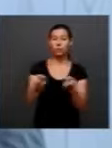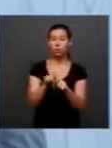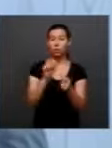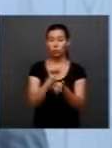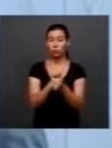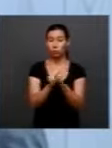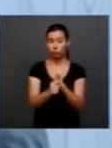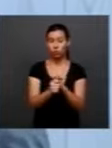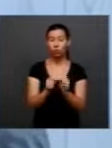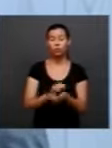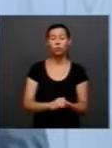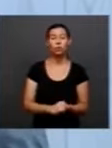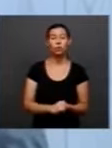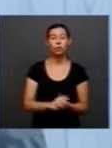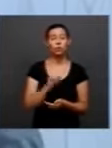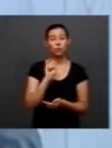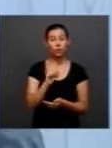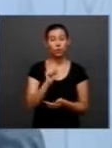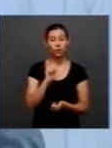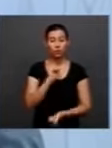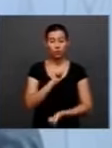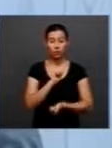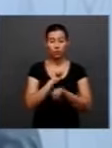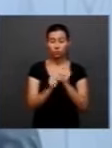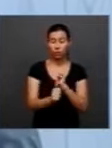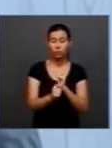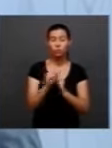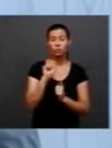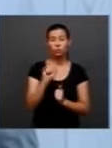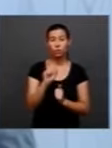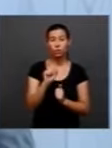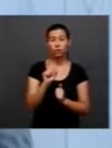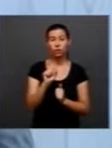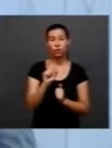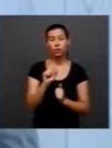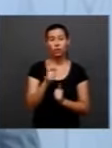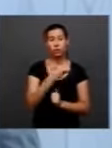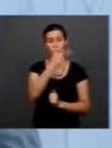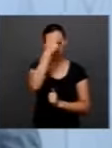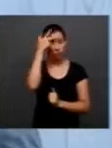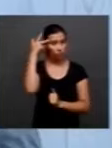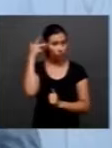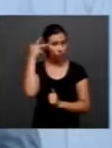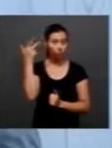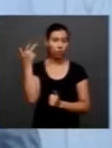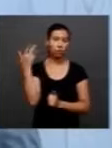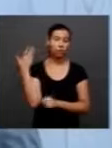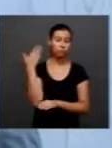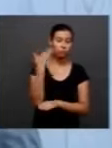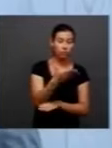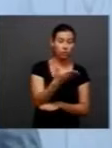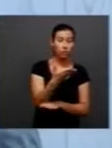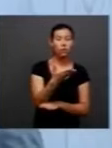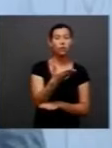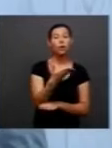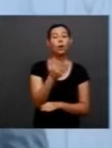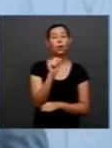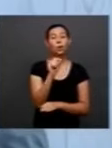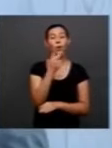foi configurado como um esporte androcêntrico, um esporte público para visibilidade masculina. Então, qualquer